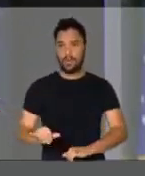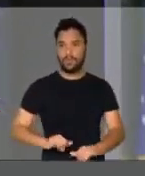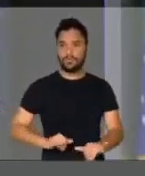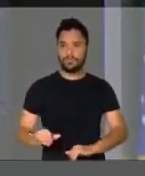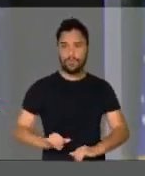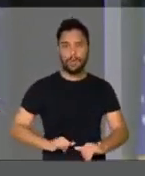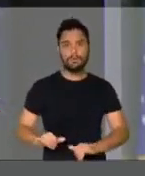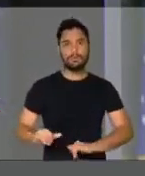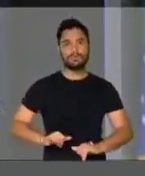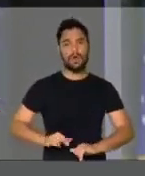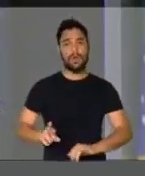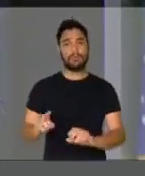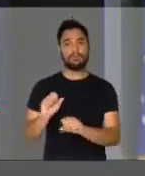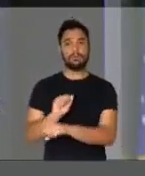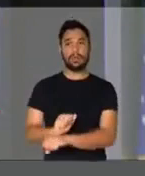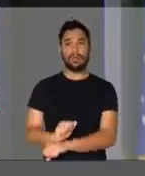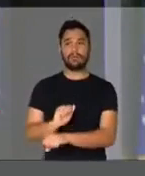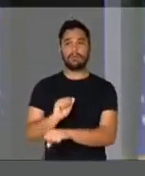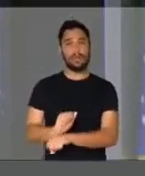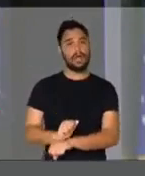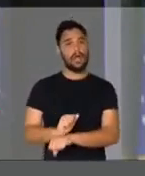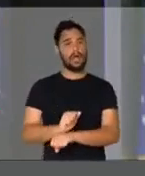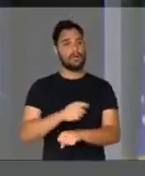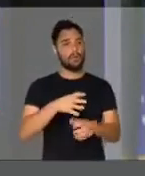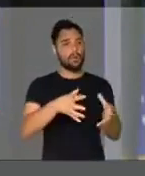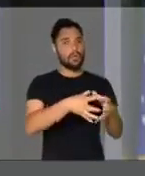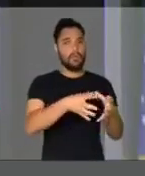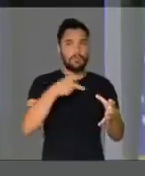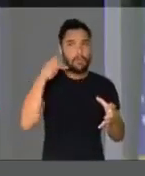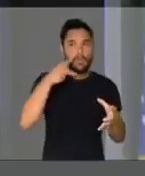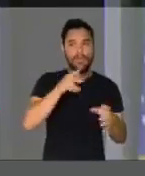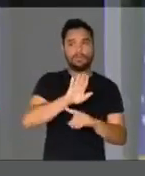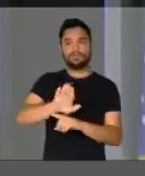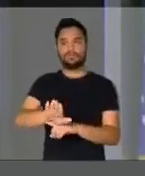aguardando uma resposta imediata de nossa classe política.